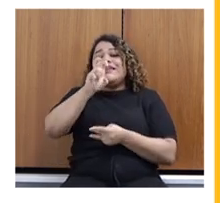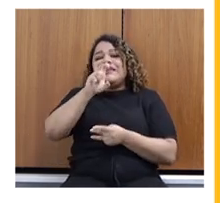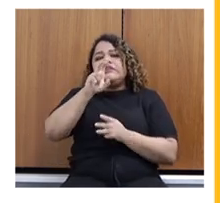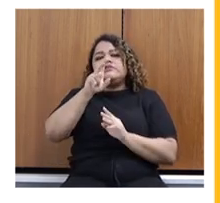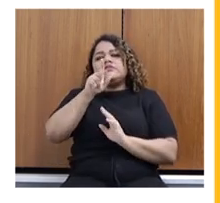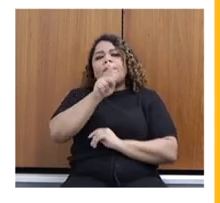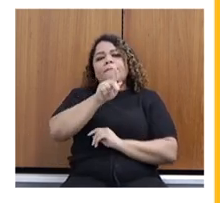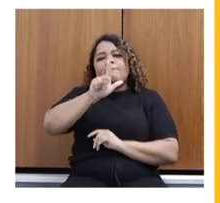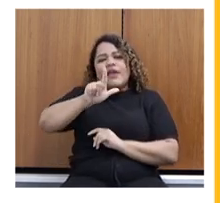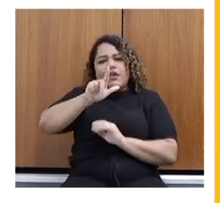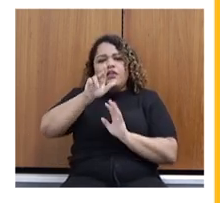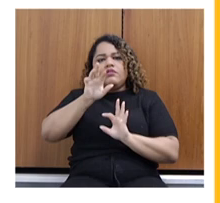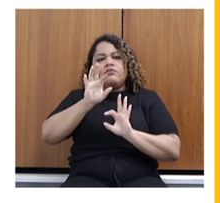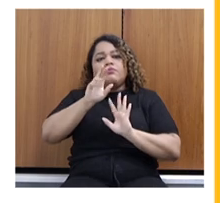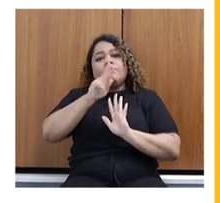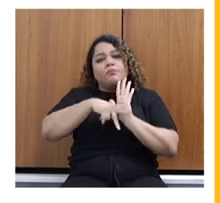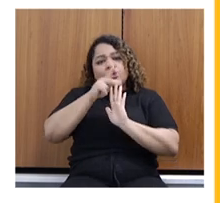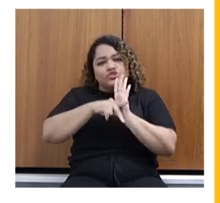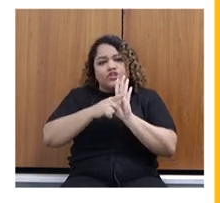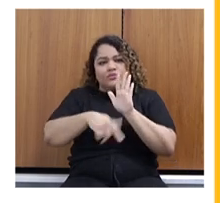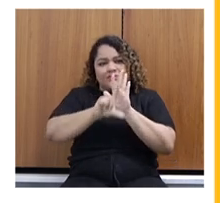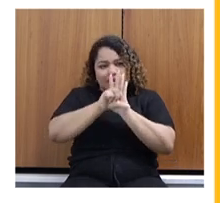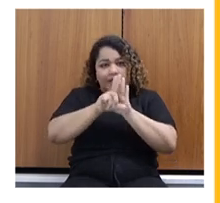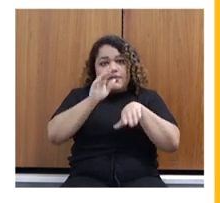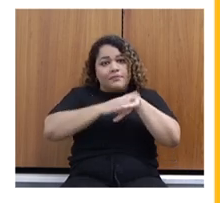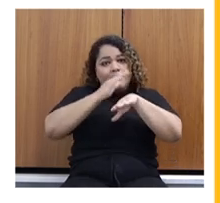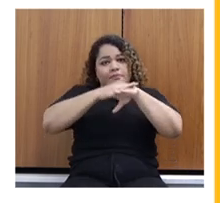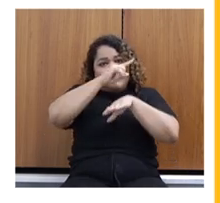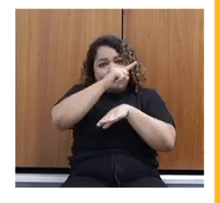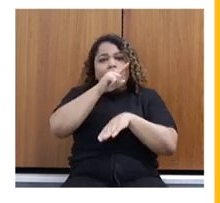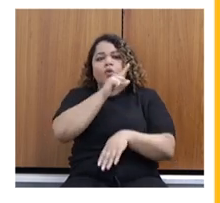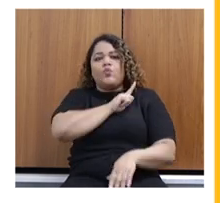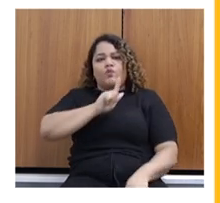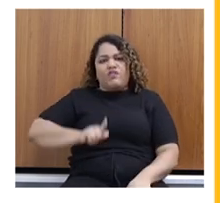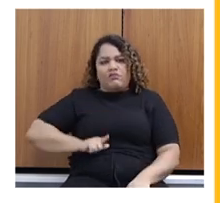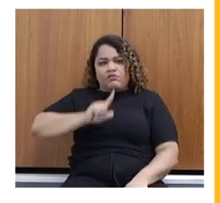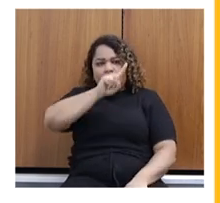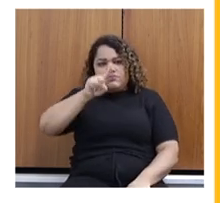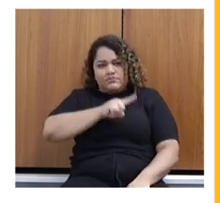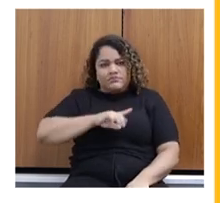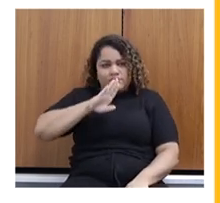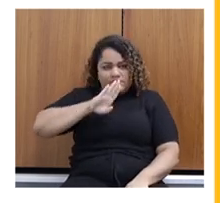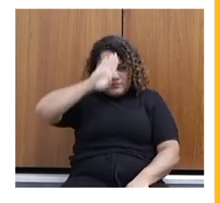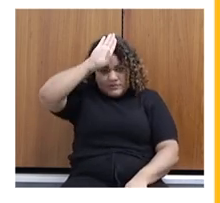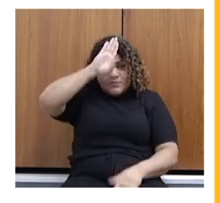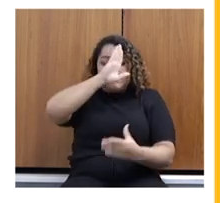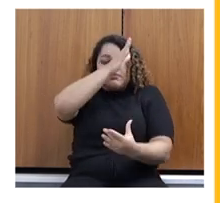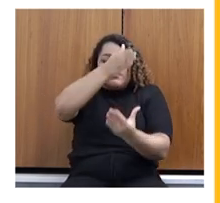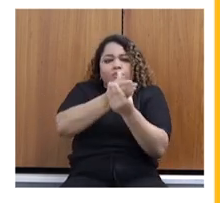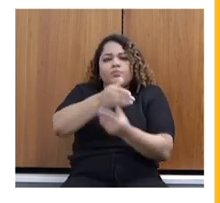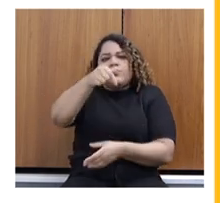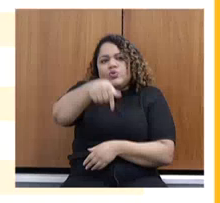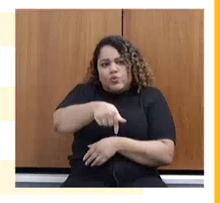leis de iniciativa do governador Romeu Zema já protocolados aqui na Assembleia Legislativa até o primeiro semestre desse ano.